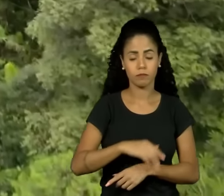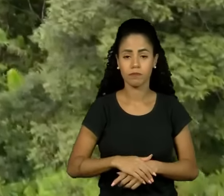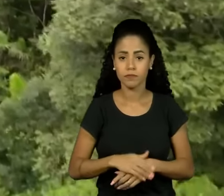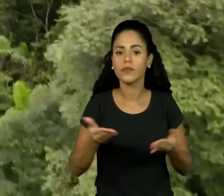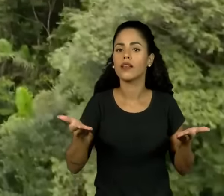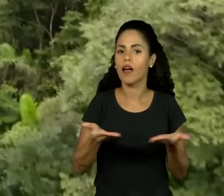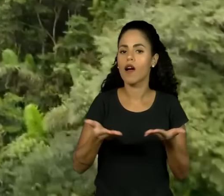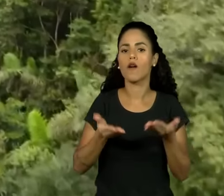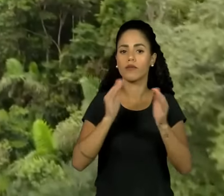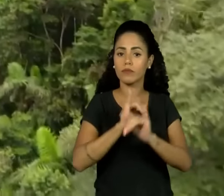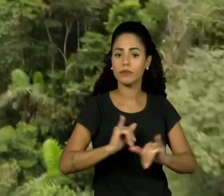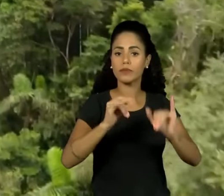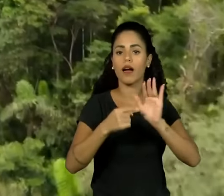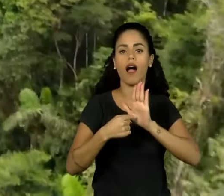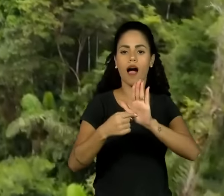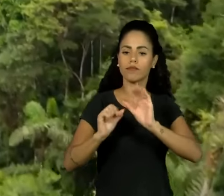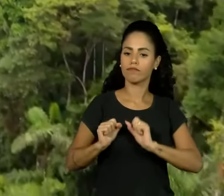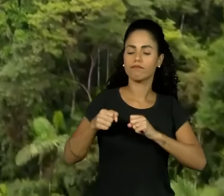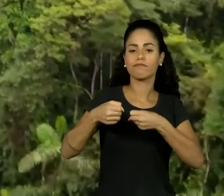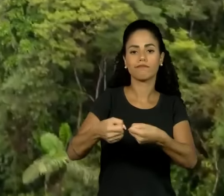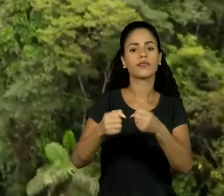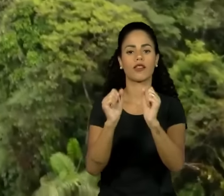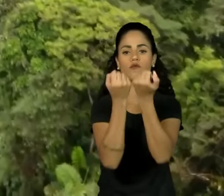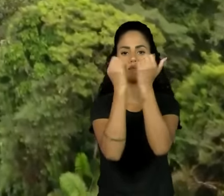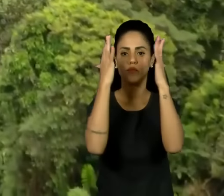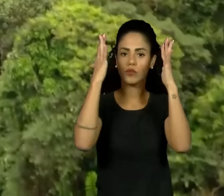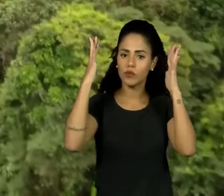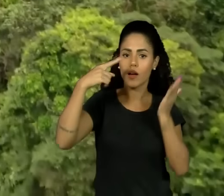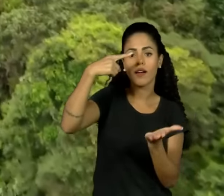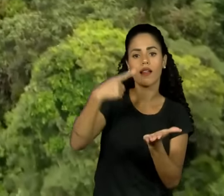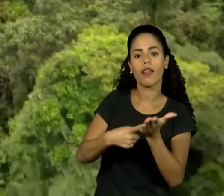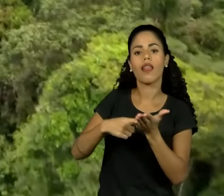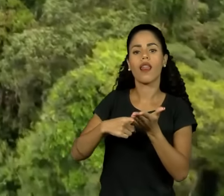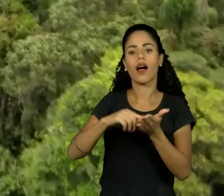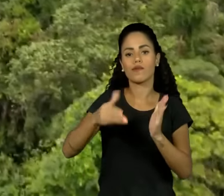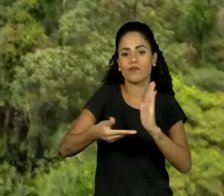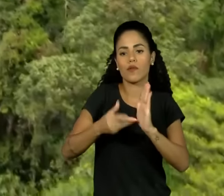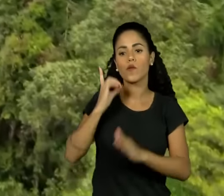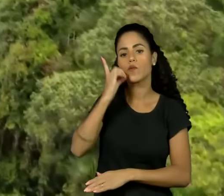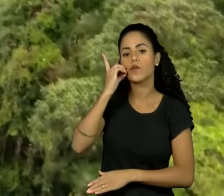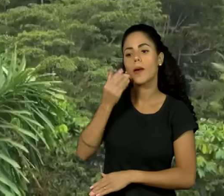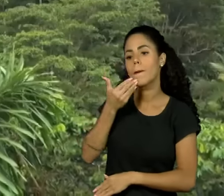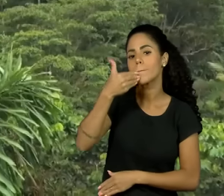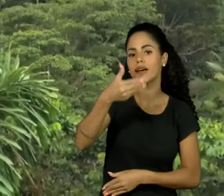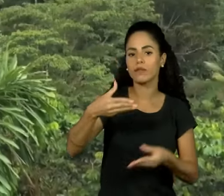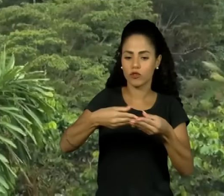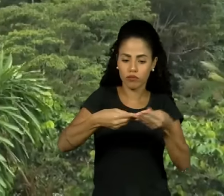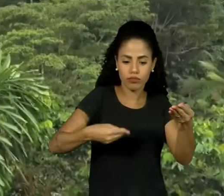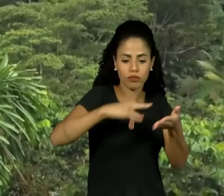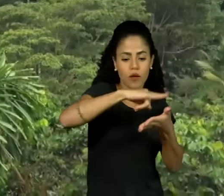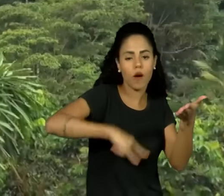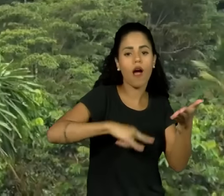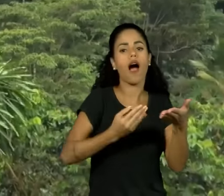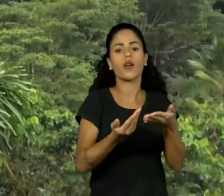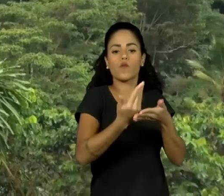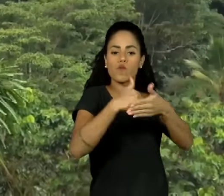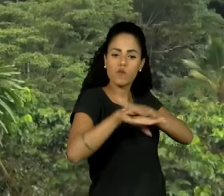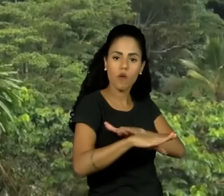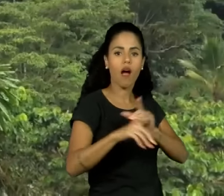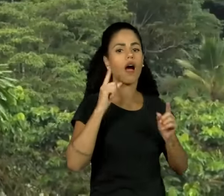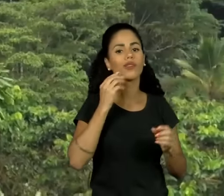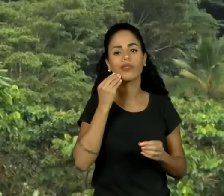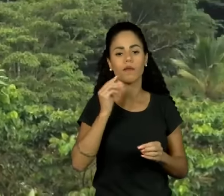Frente Parlamentar Ambientalista realiza ato na Câmara dos Deputados para pedir o arquivamento de projetos que